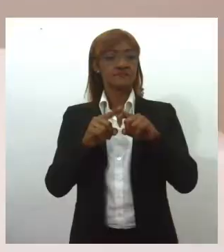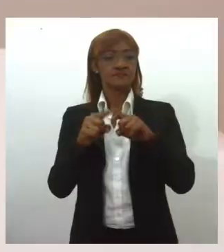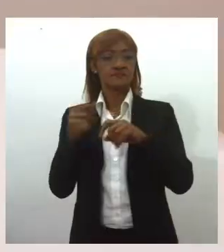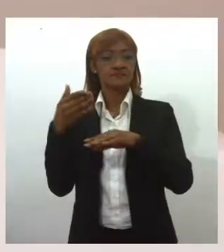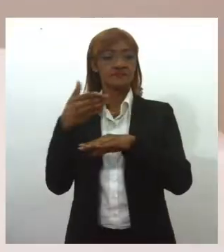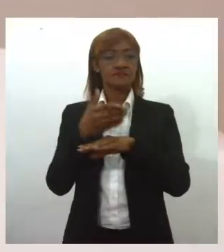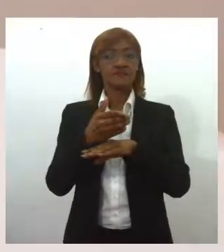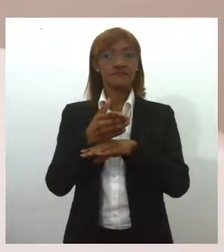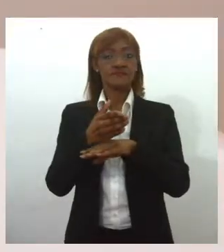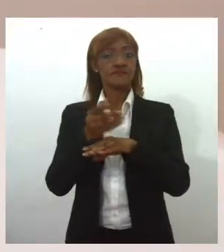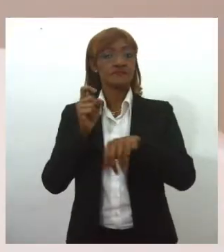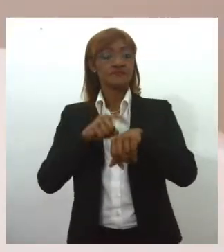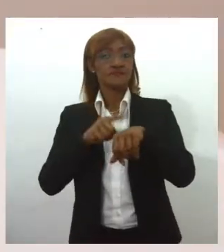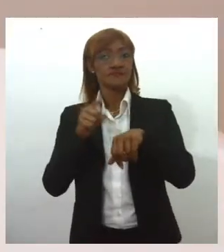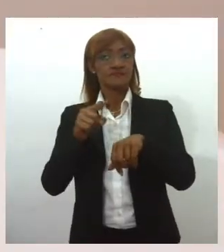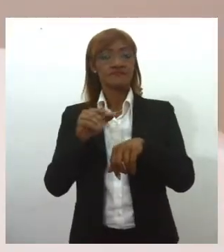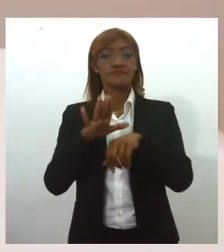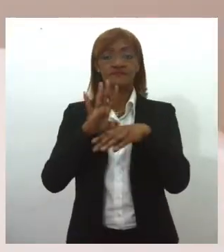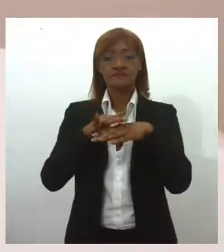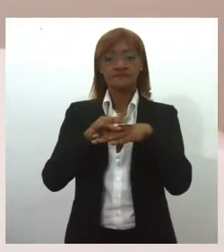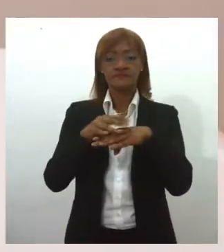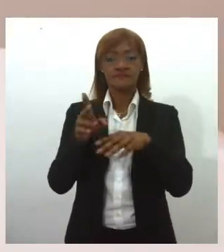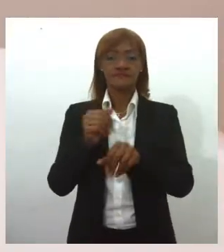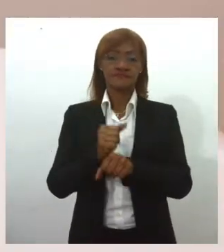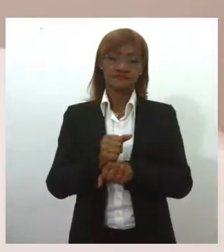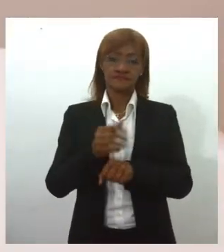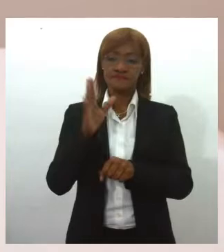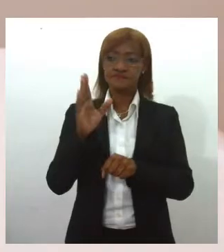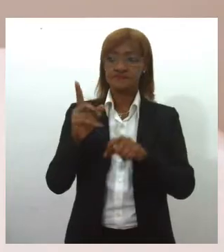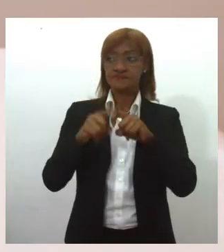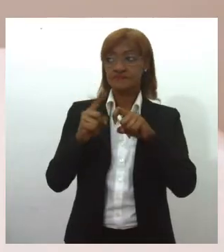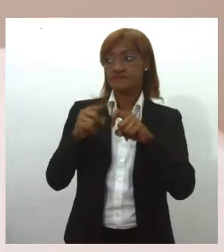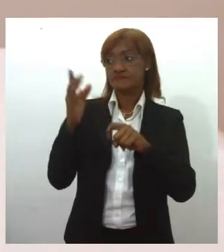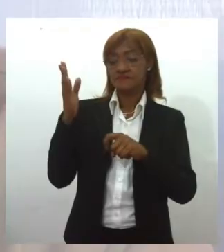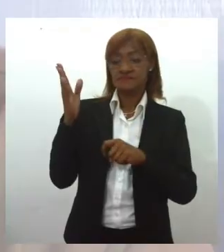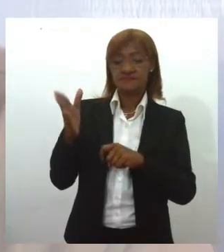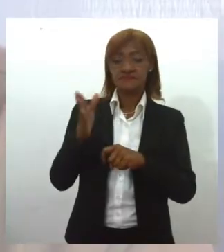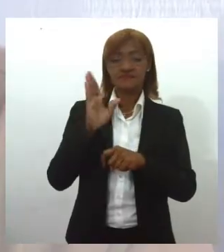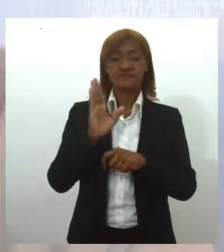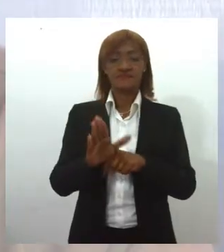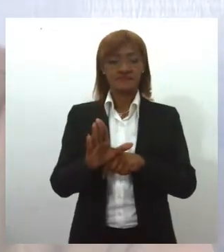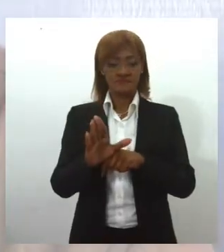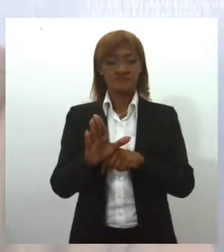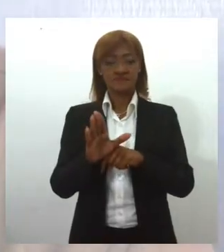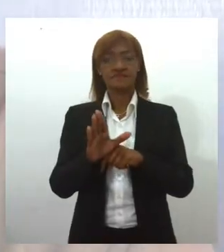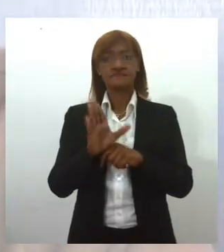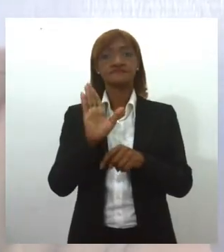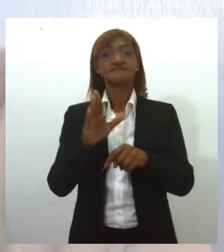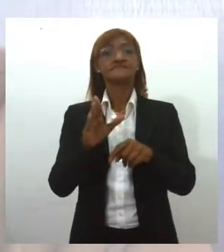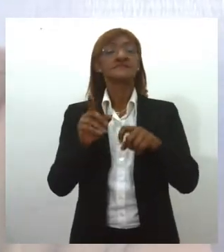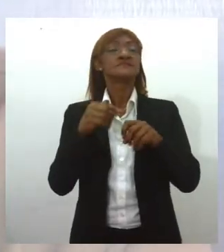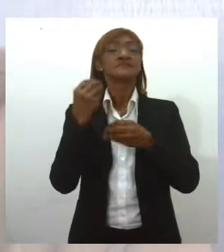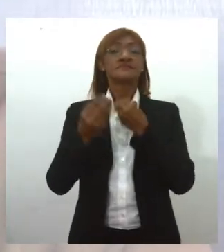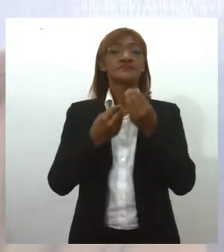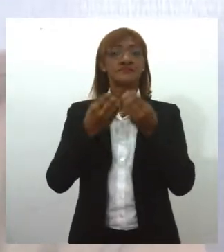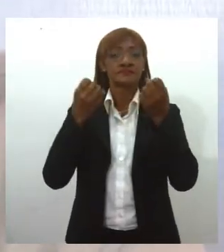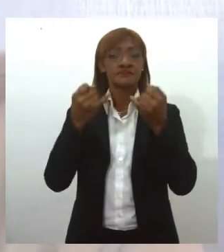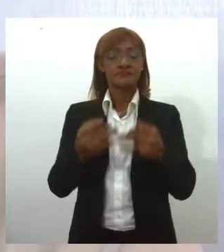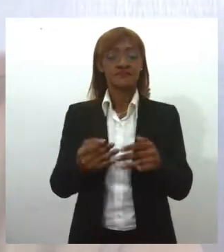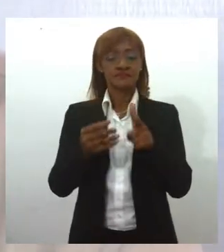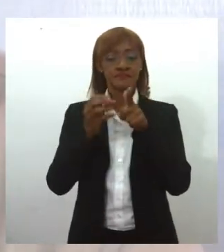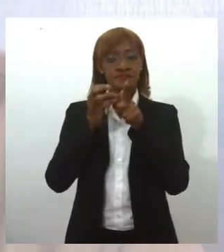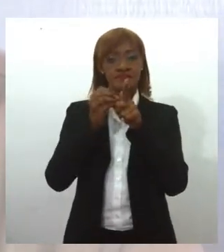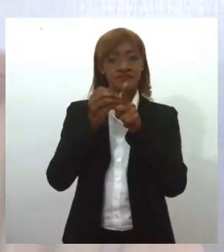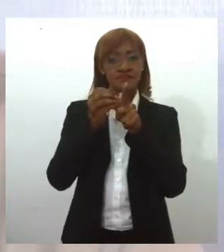mal. Para esse urologista, membro titular da Sociedade Brasileira de Urologia, em se tratando de câncer de próstata,